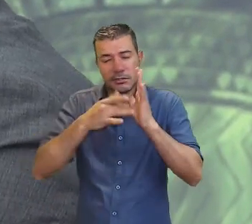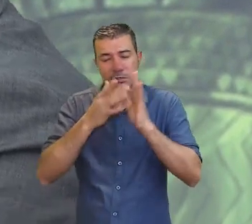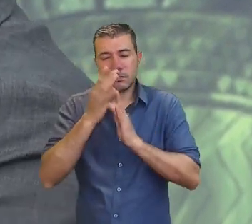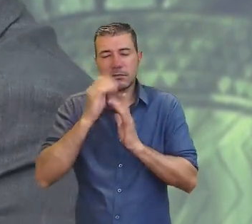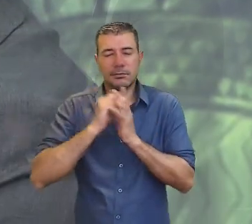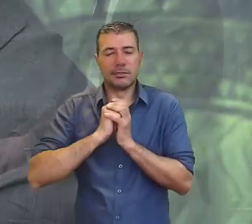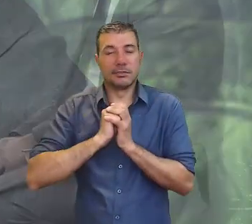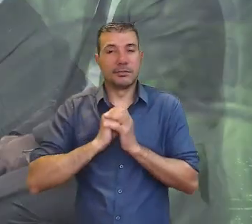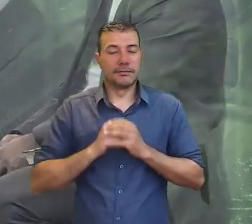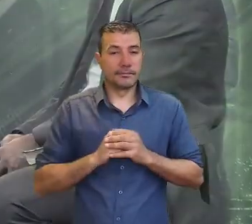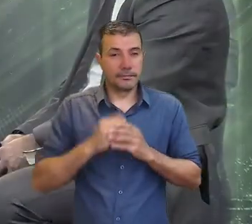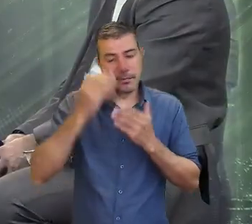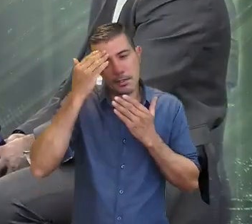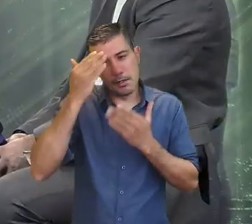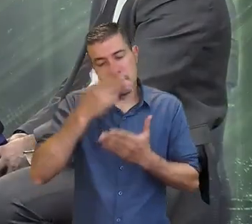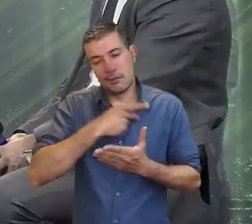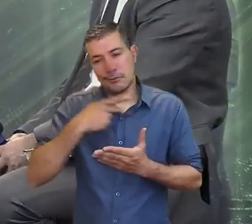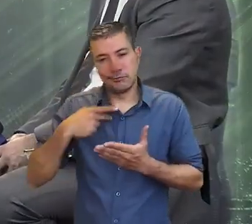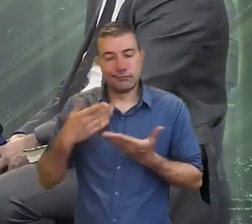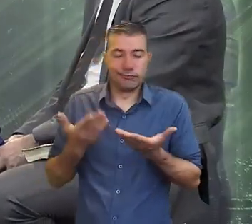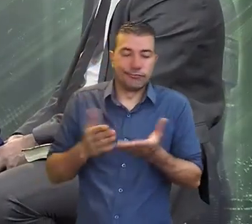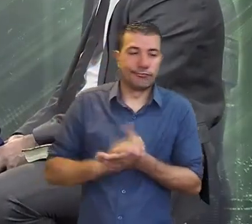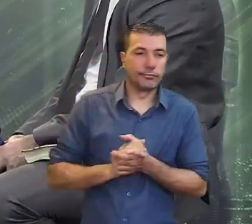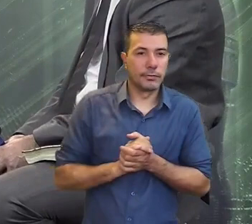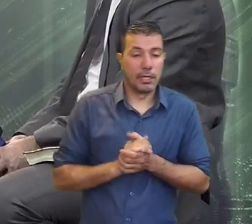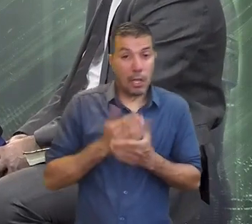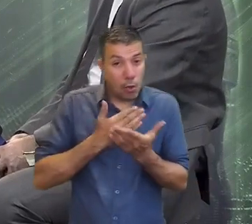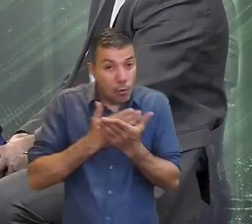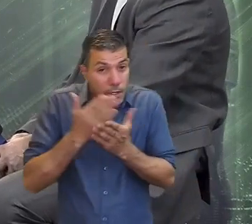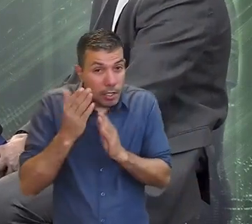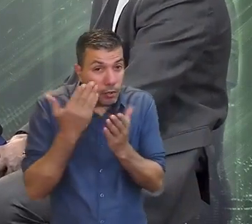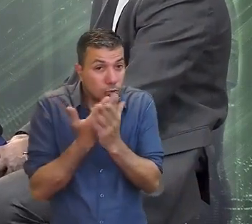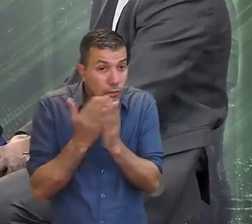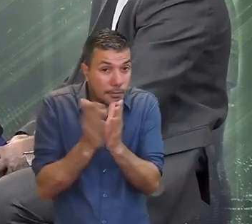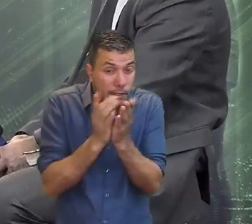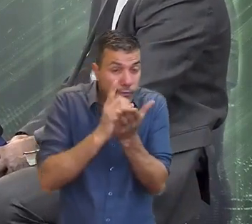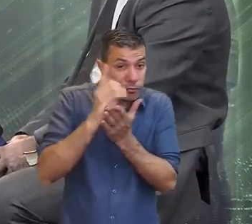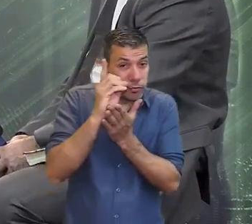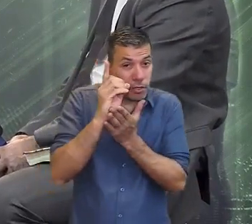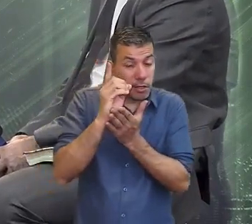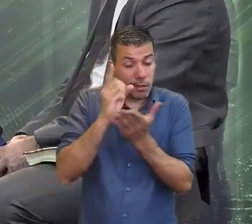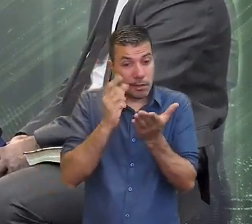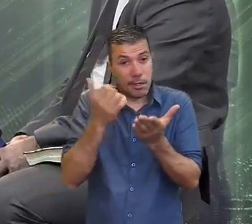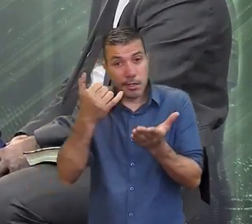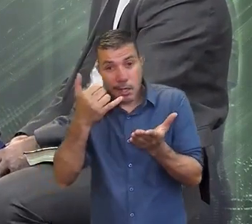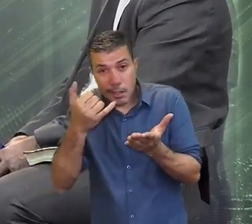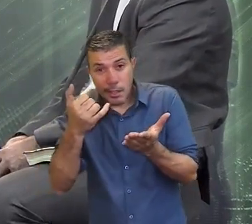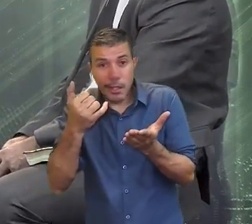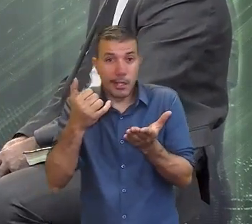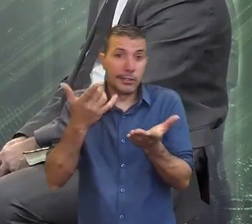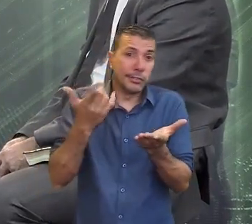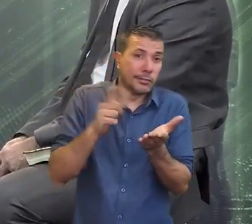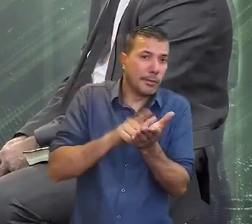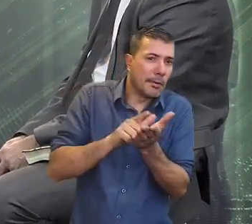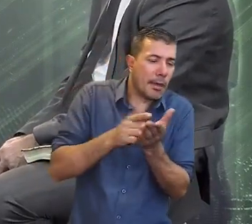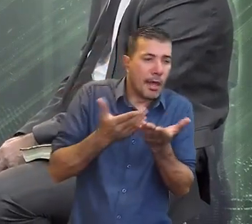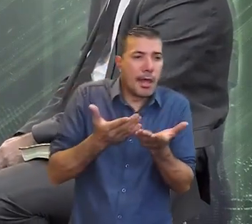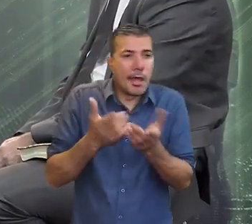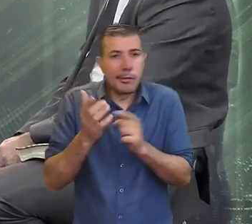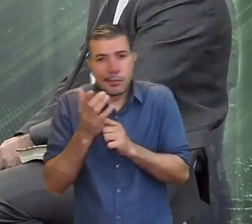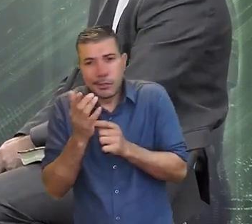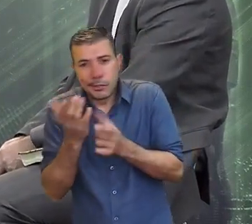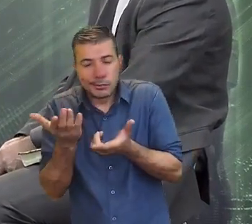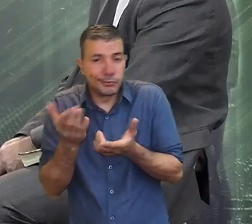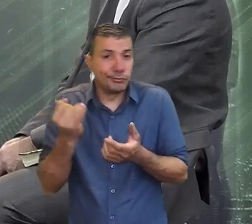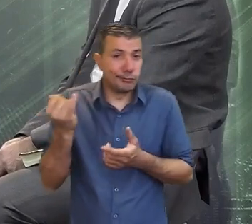Amém. Amém. Obrigado, pastor. E nós vamos agora iniciar o estudo da Bíblia. Pegue a sua Bíblia, tome posse aí do seu aplicativo.